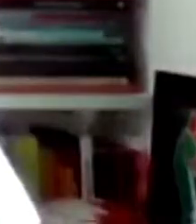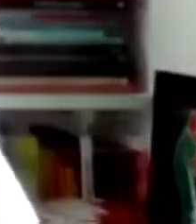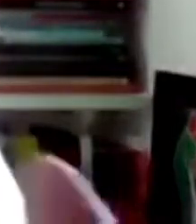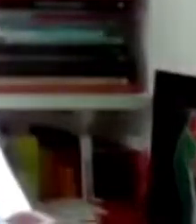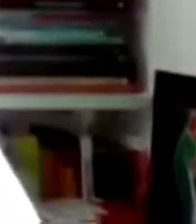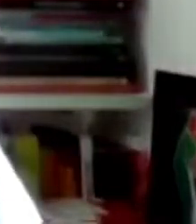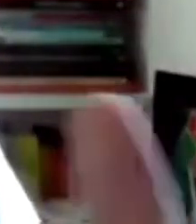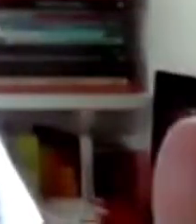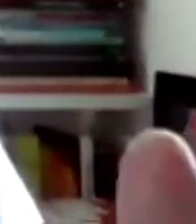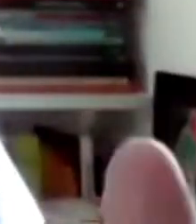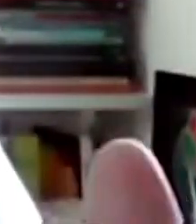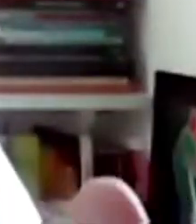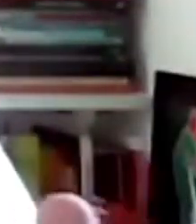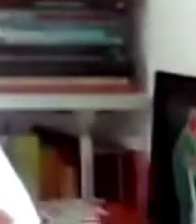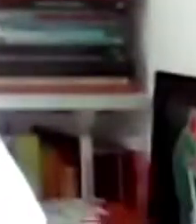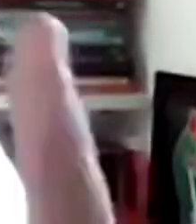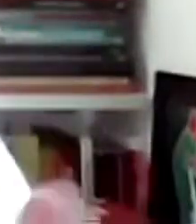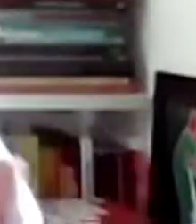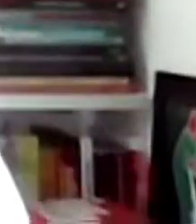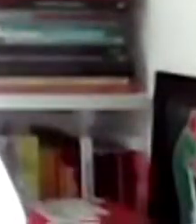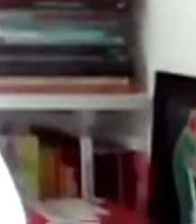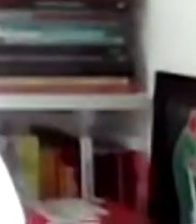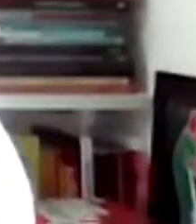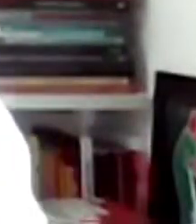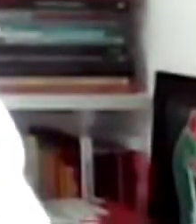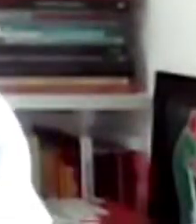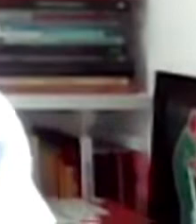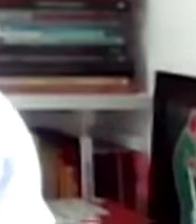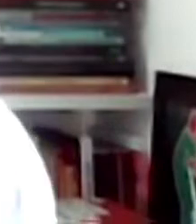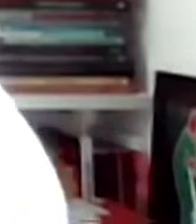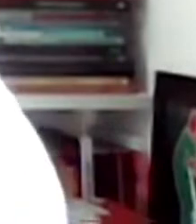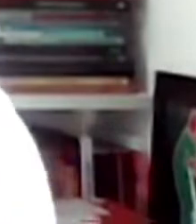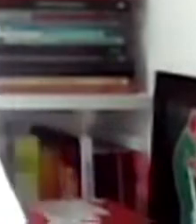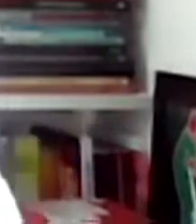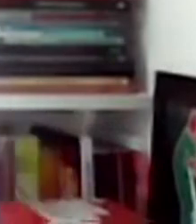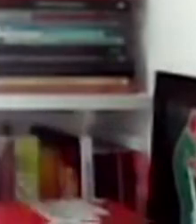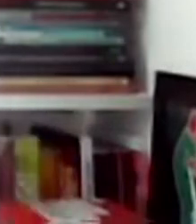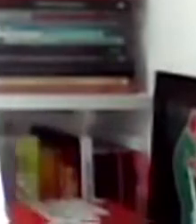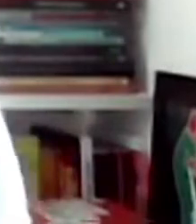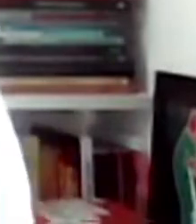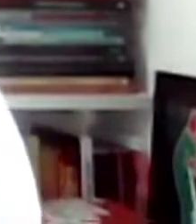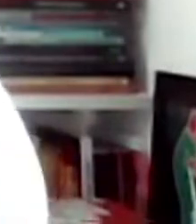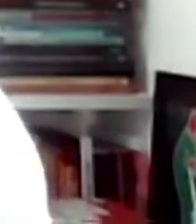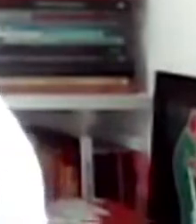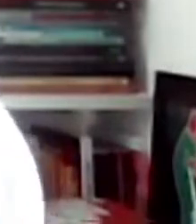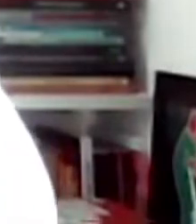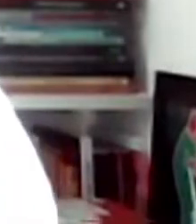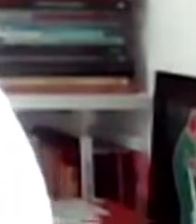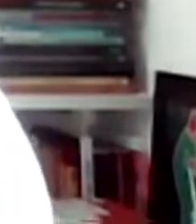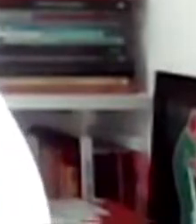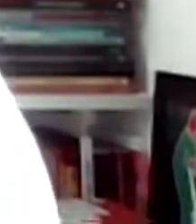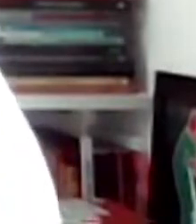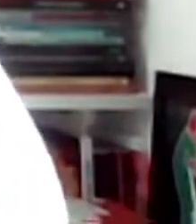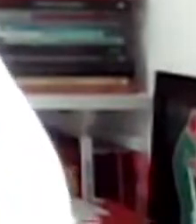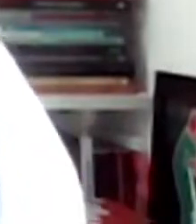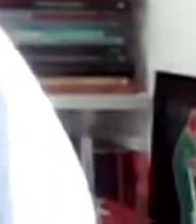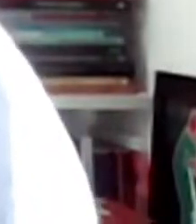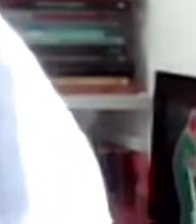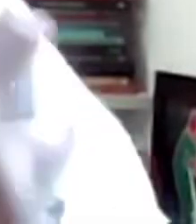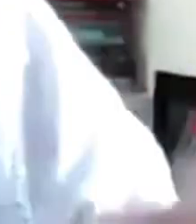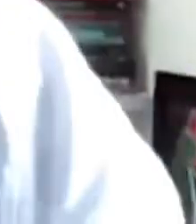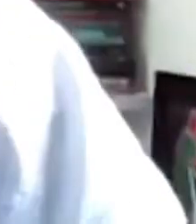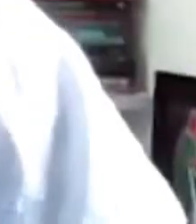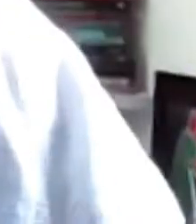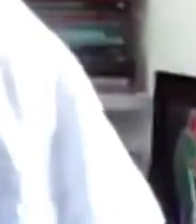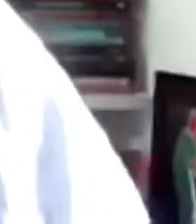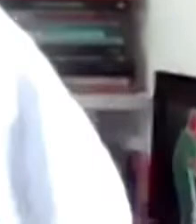como fazer uma divisão de que agora eu estou no berçário, agora eu estou cuidando, agora eu estou educando, ou com uma profissional, a